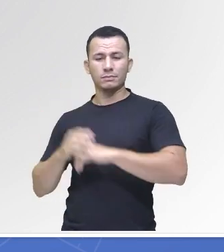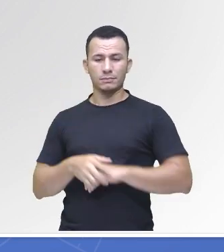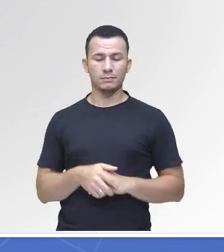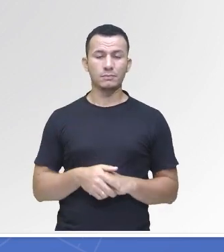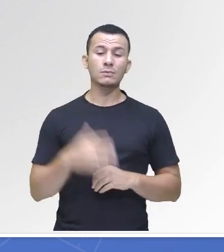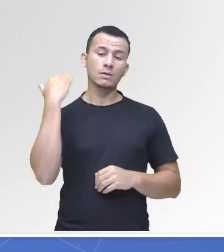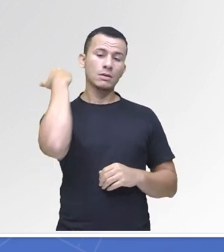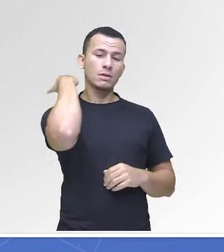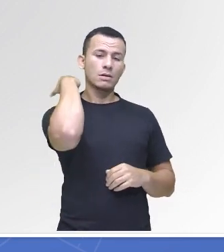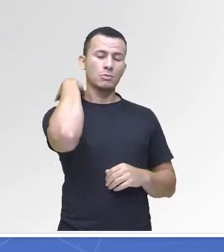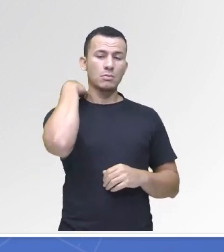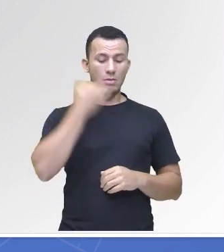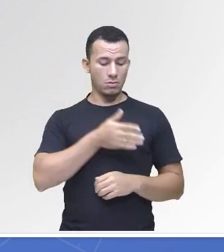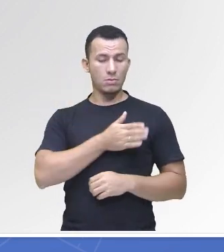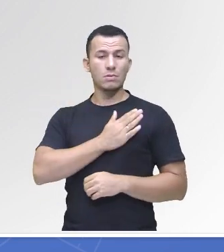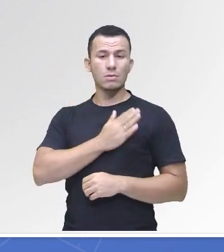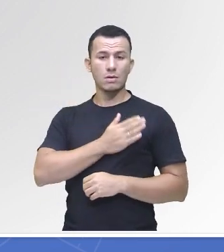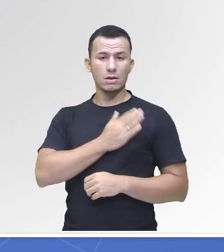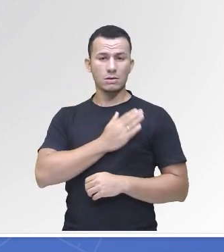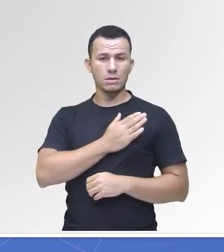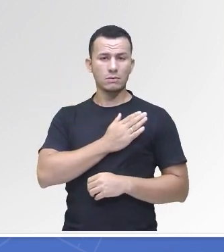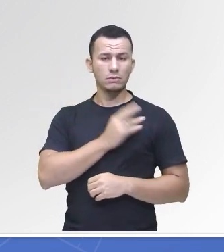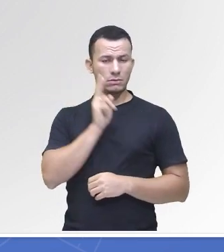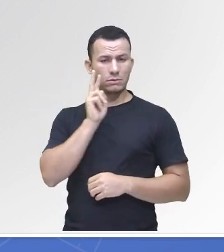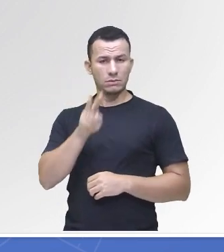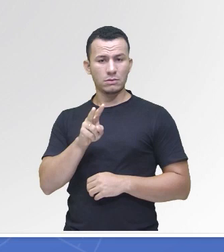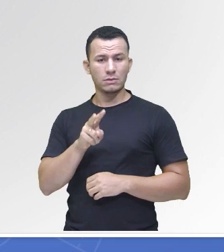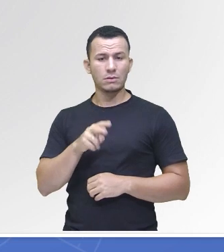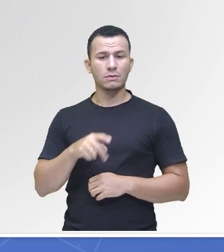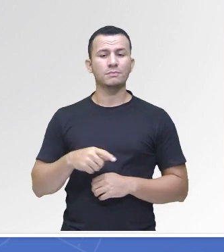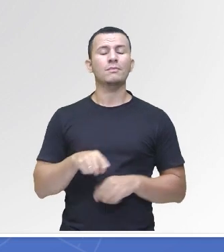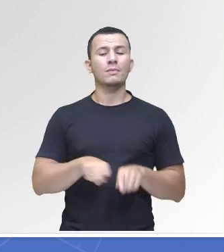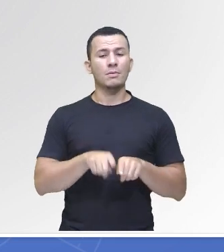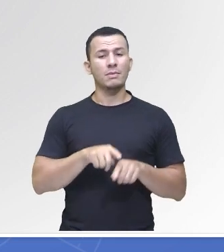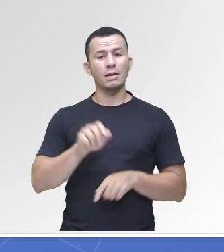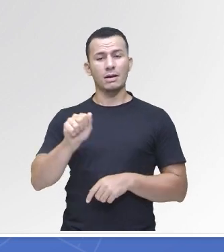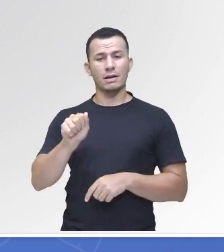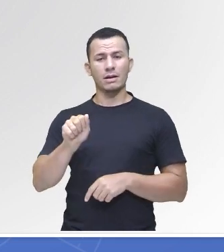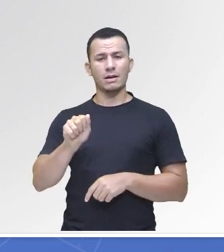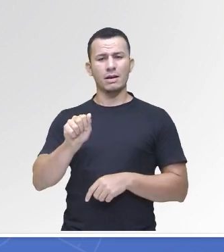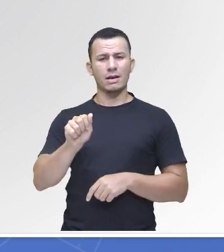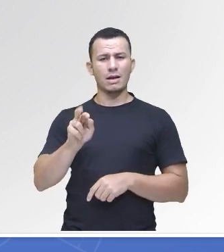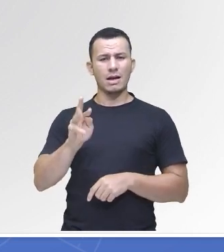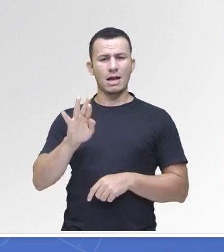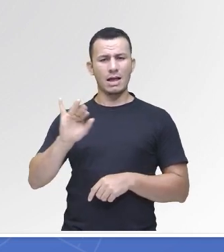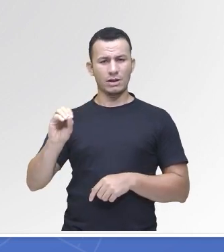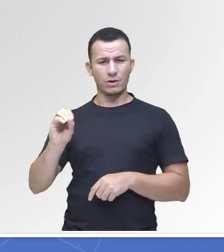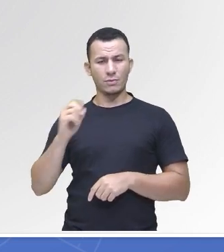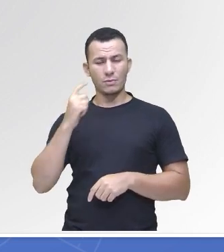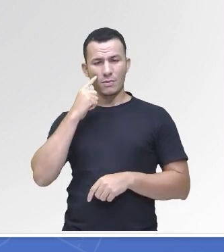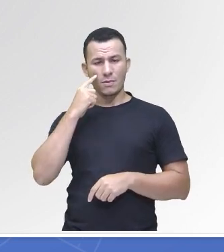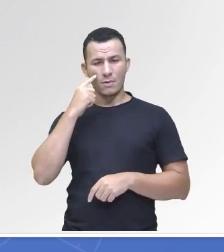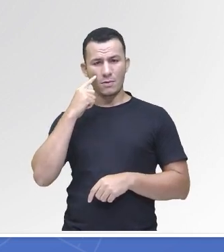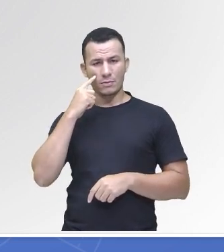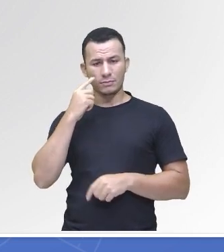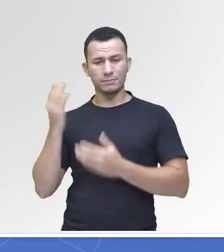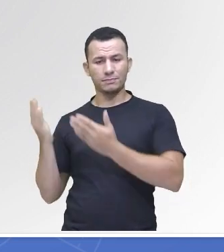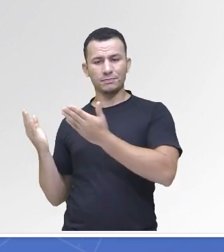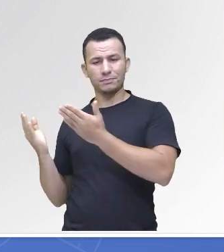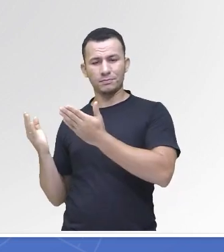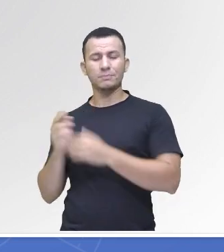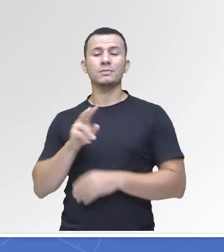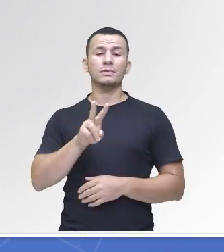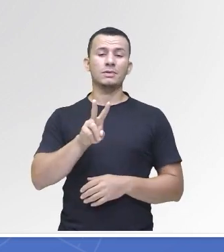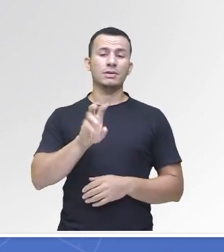aqui o pulmão e o coração, tá bom? Aqui até a representação do átrio e do ventrículo para a gente conseguir entender aqui a nossa